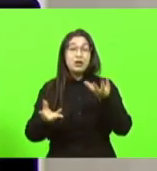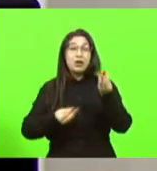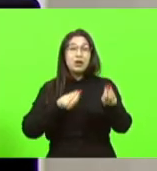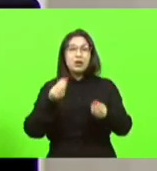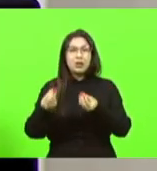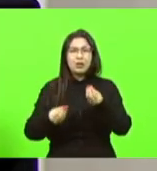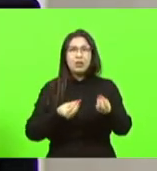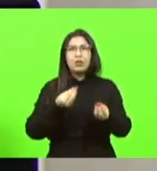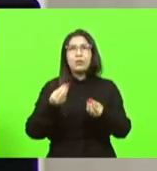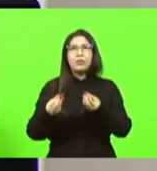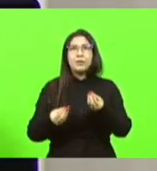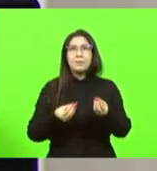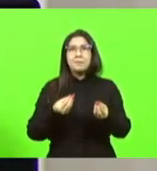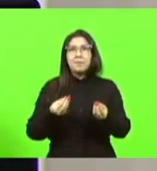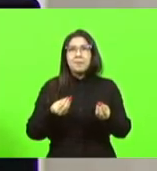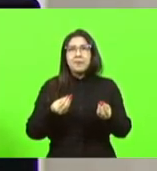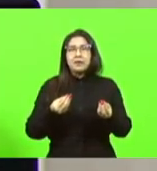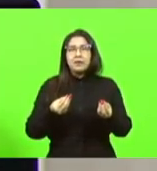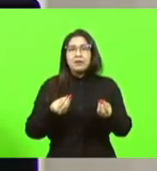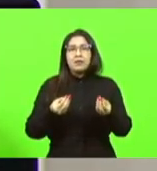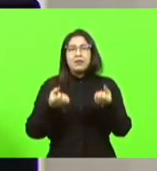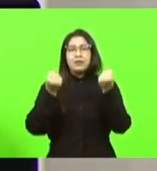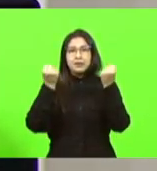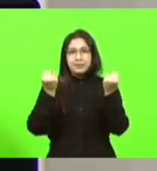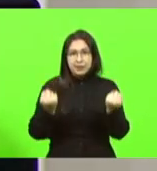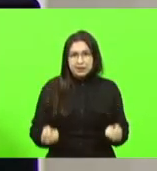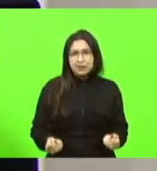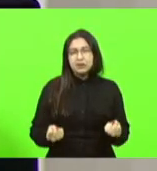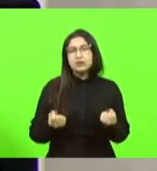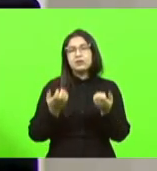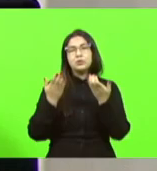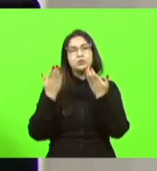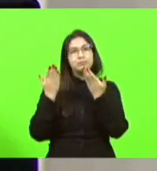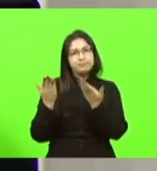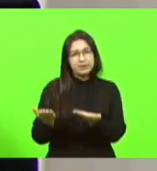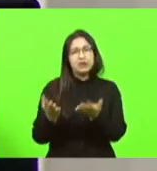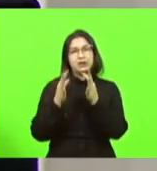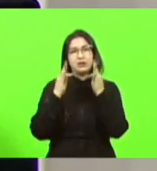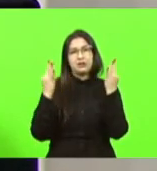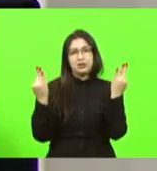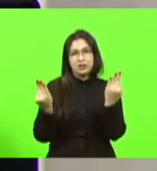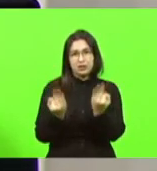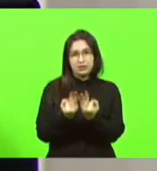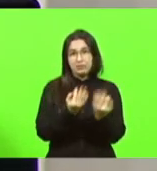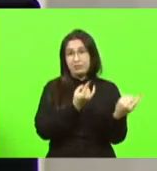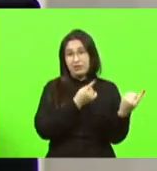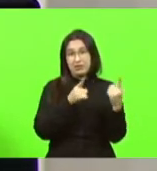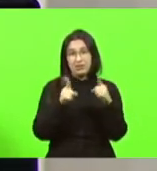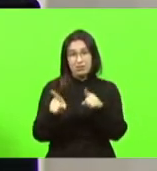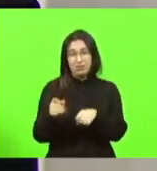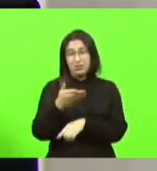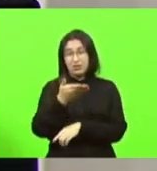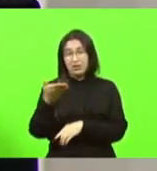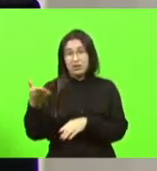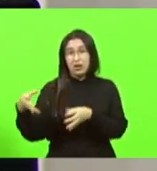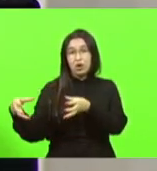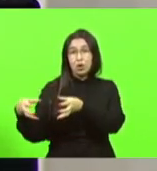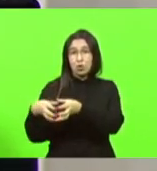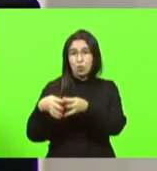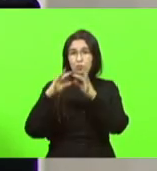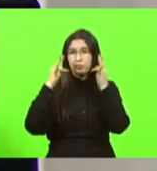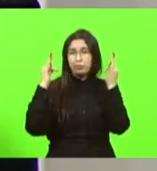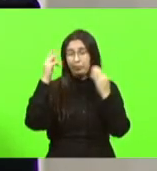colocando um peso grande enorme em cima deste conjunto de